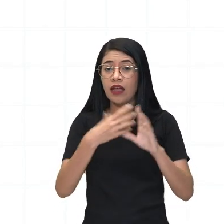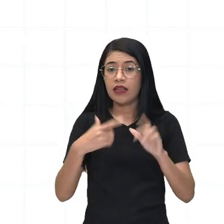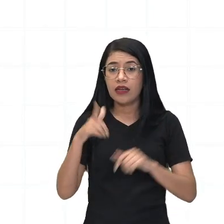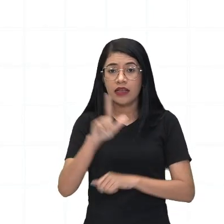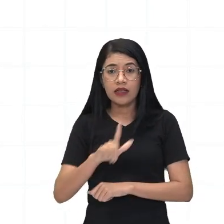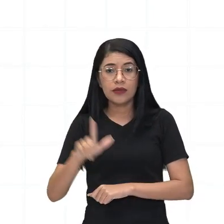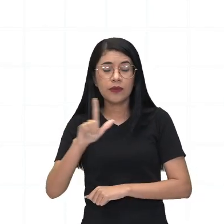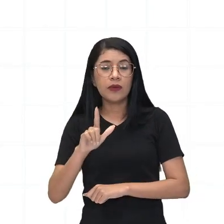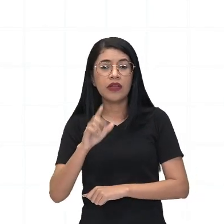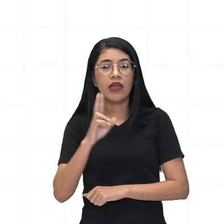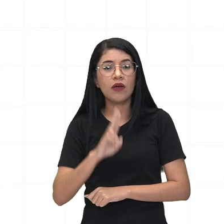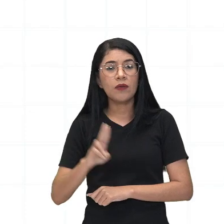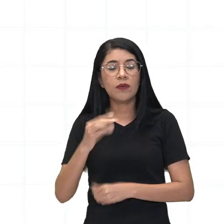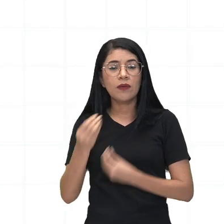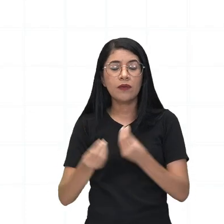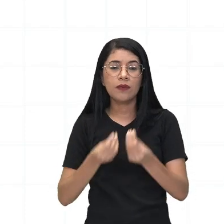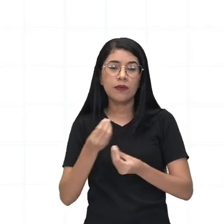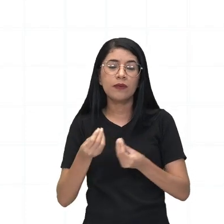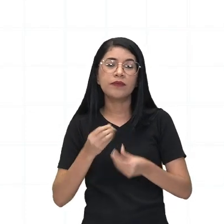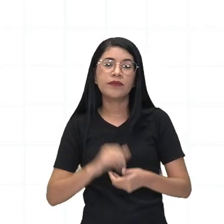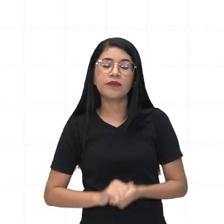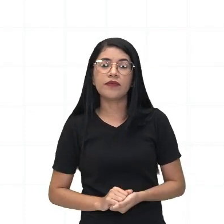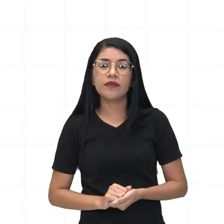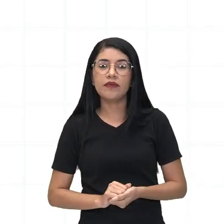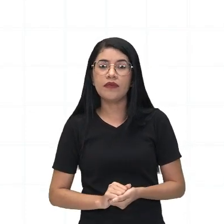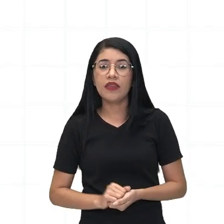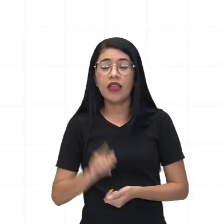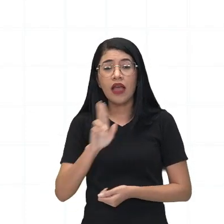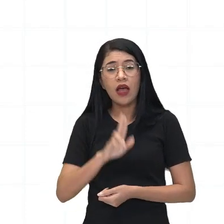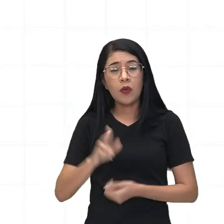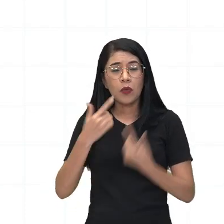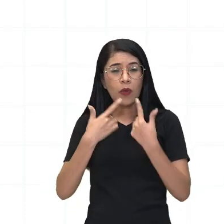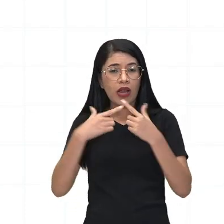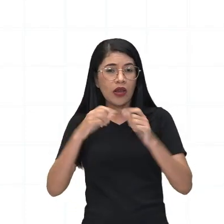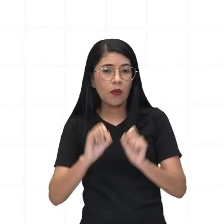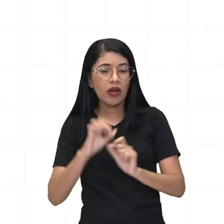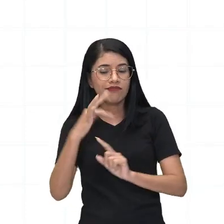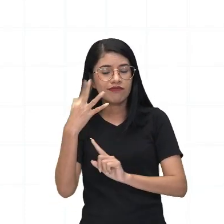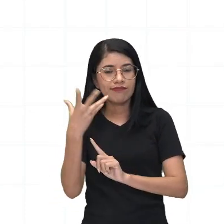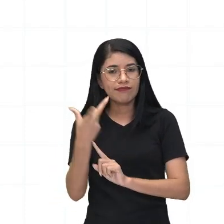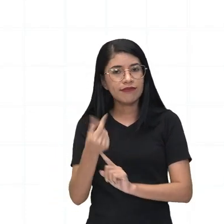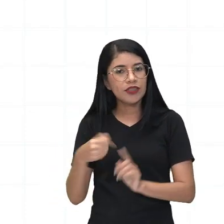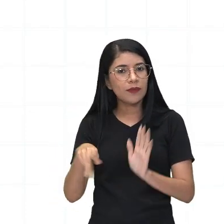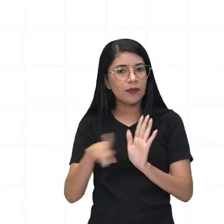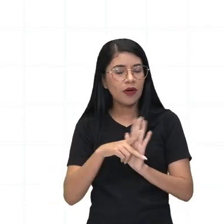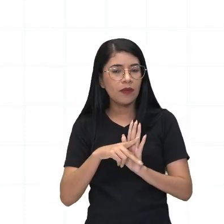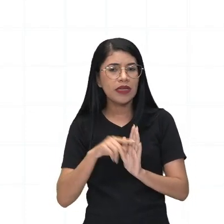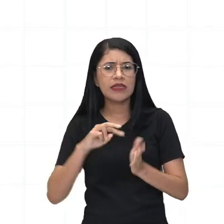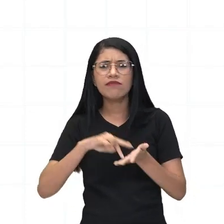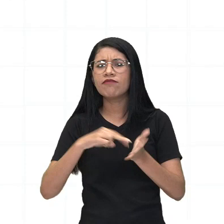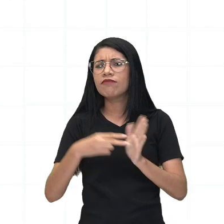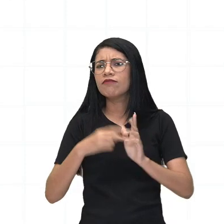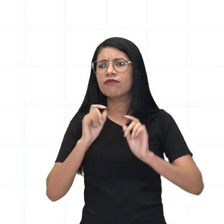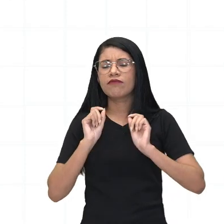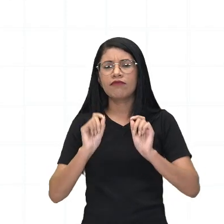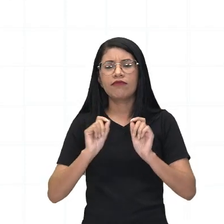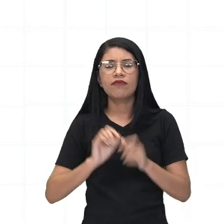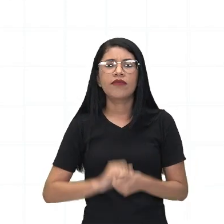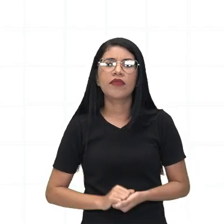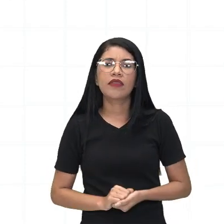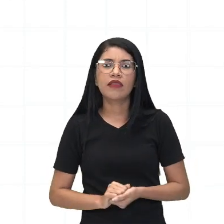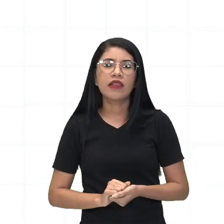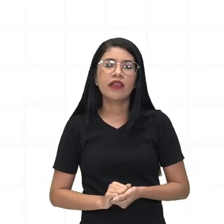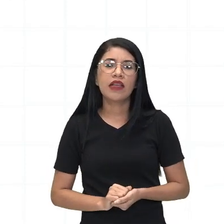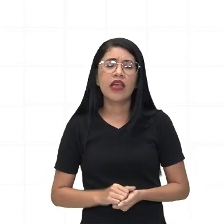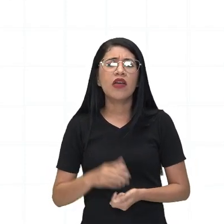da literatura é a utilização de uma linguagem artística. O que isso quer dizer, professora? É aquilo que